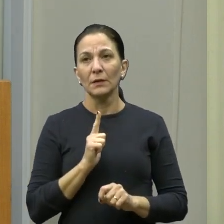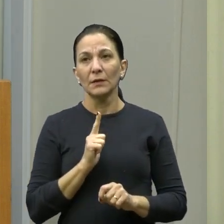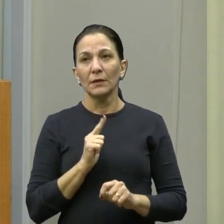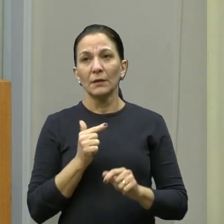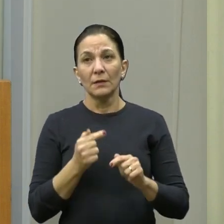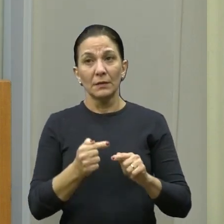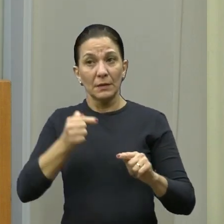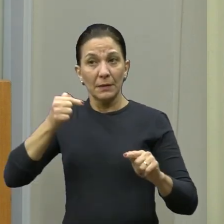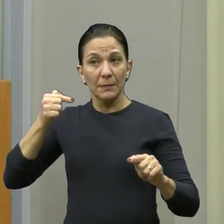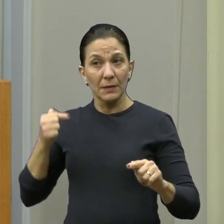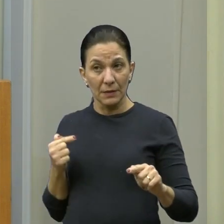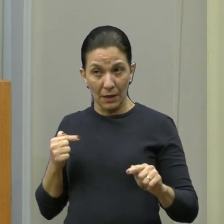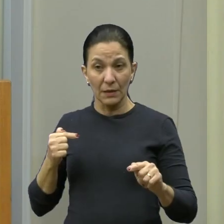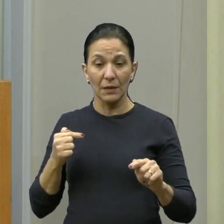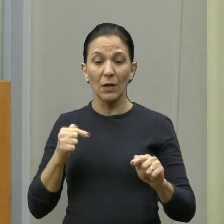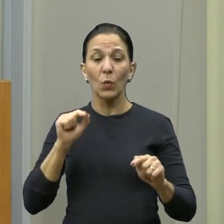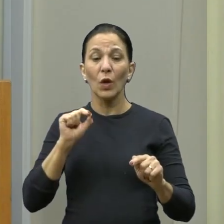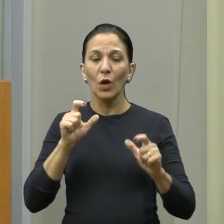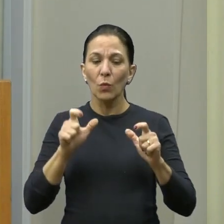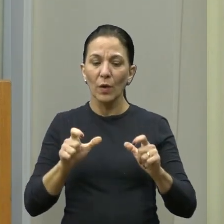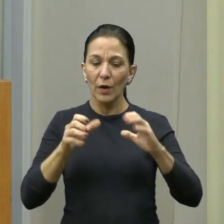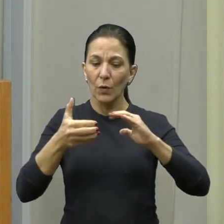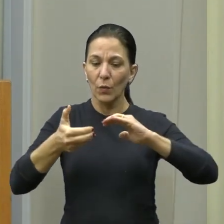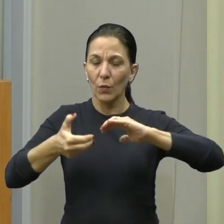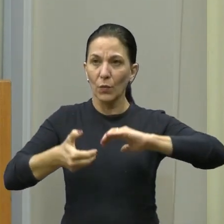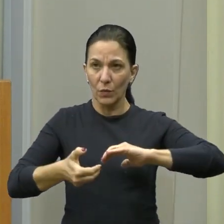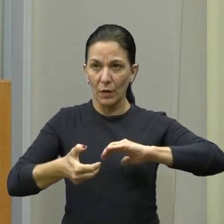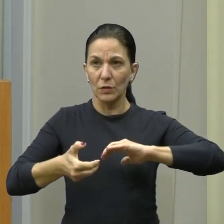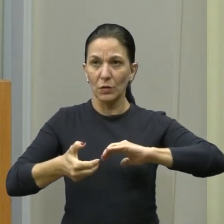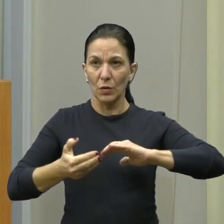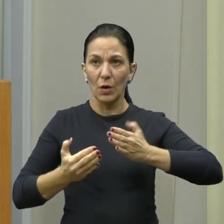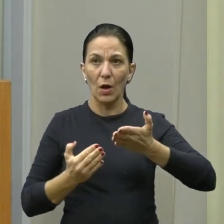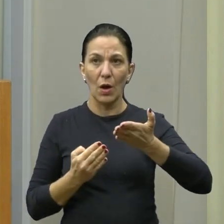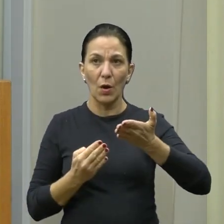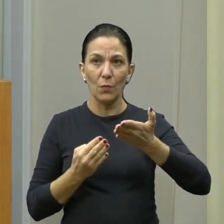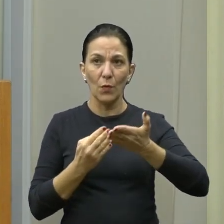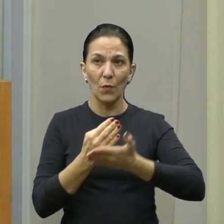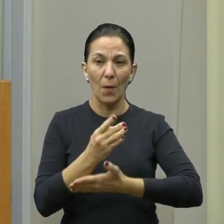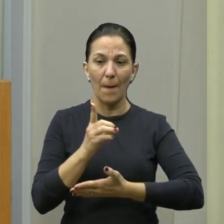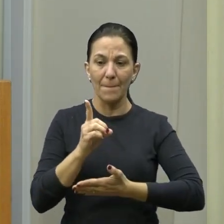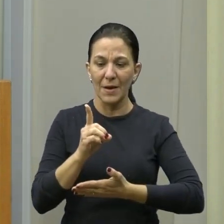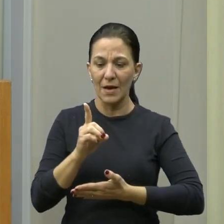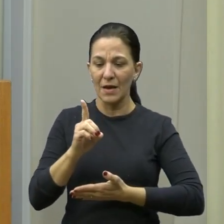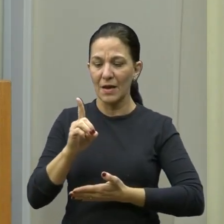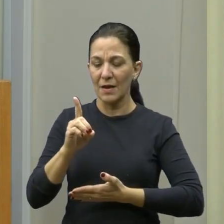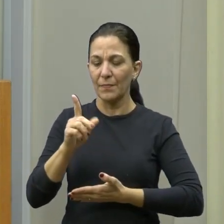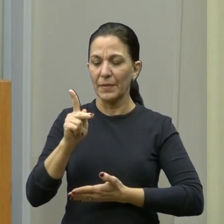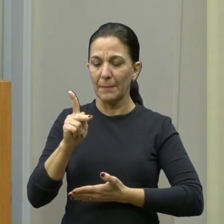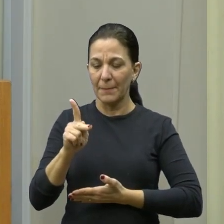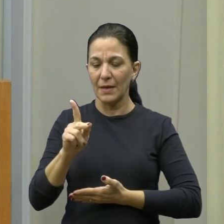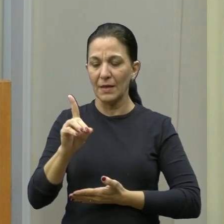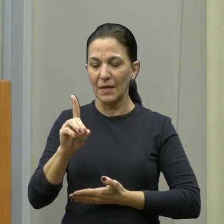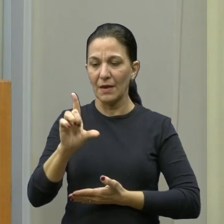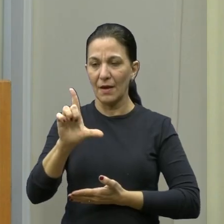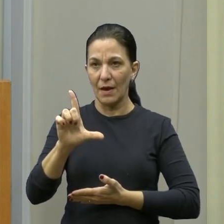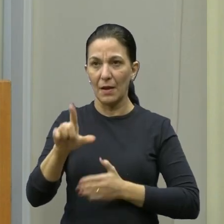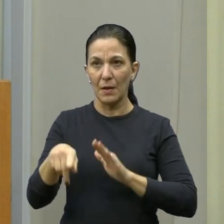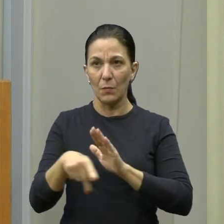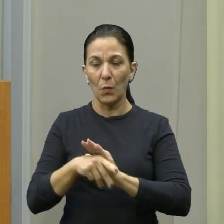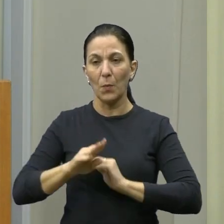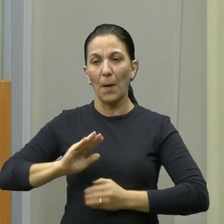semana passada o nosso querido Congresso aprovou o PDL da pedofilia. O que é o PDL